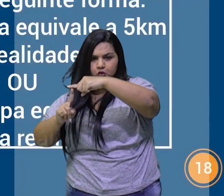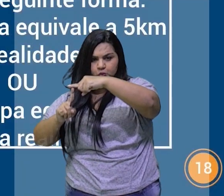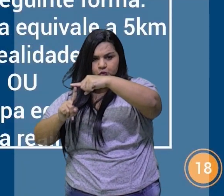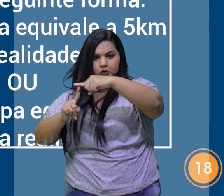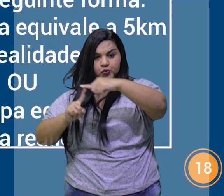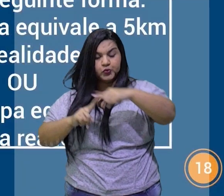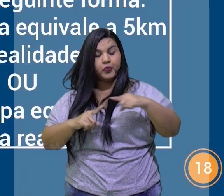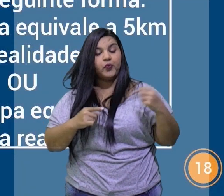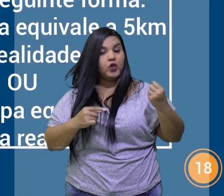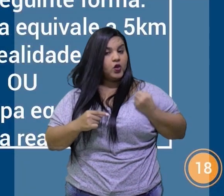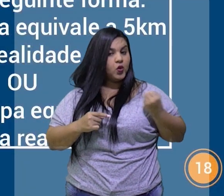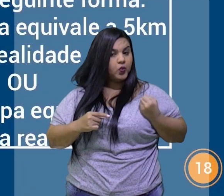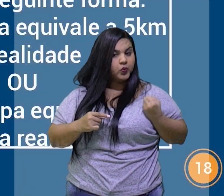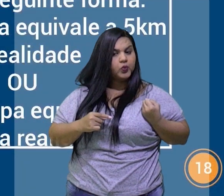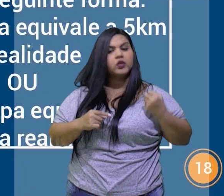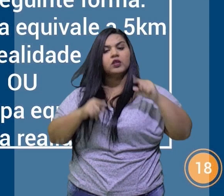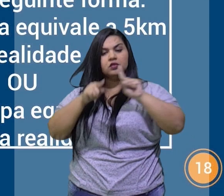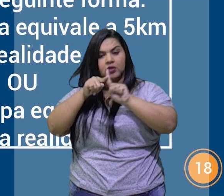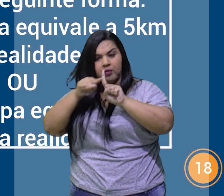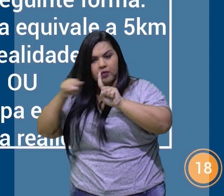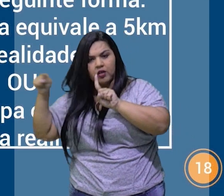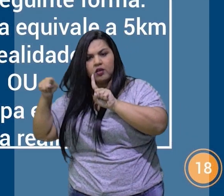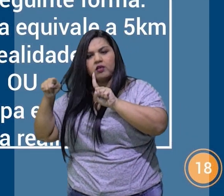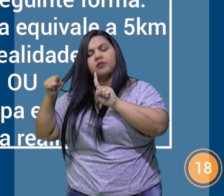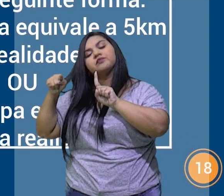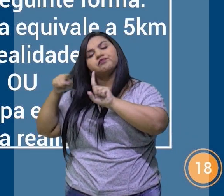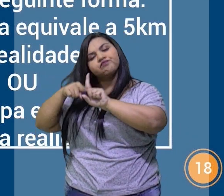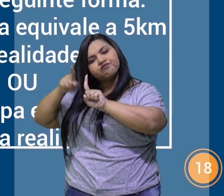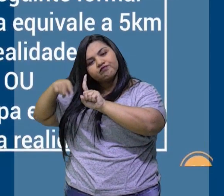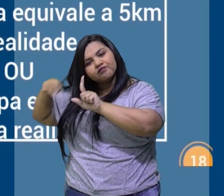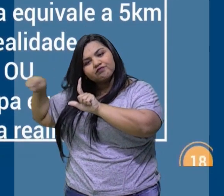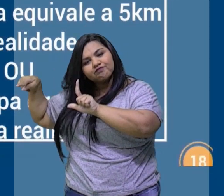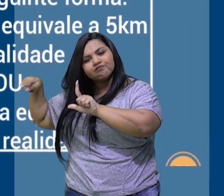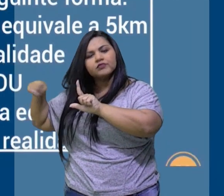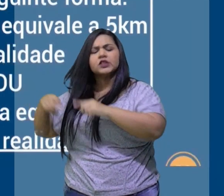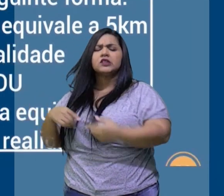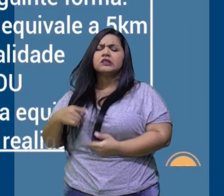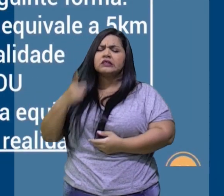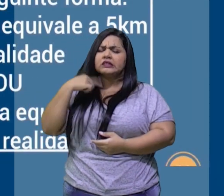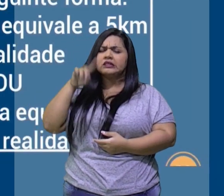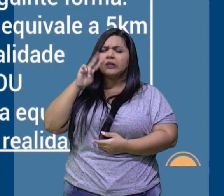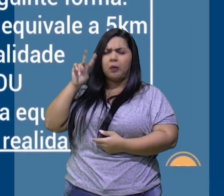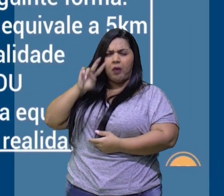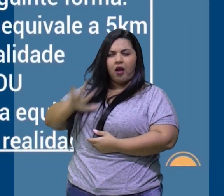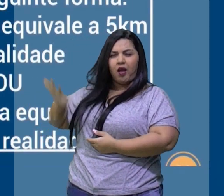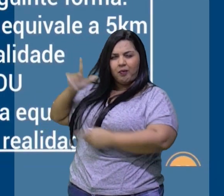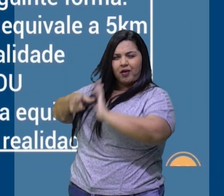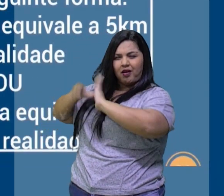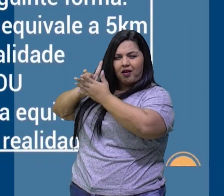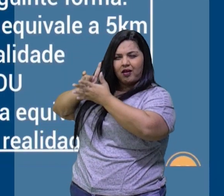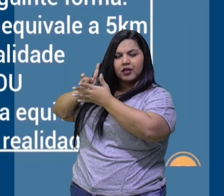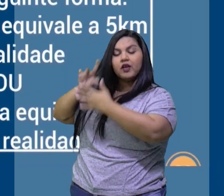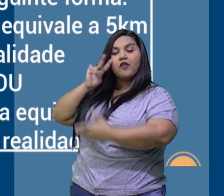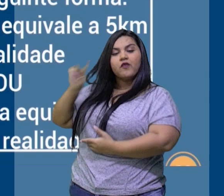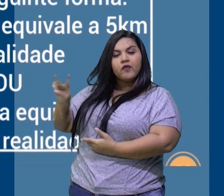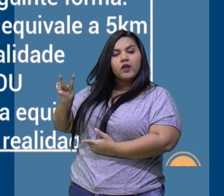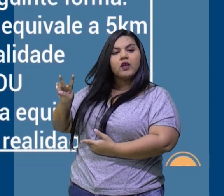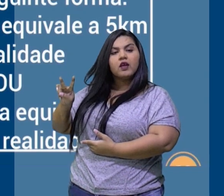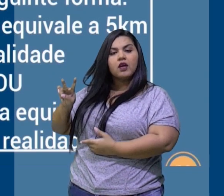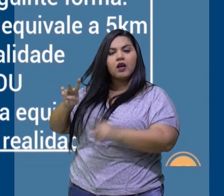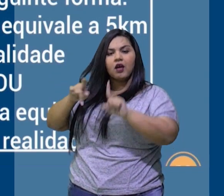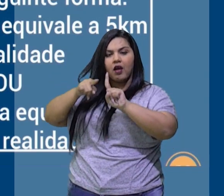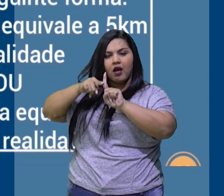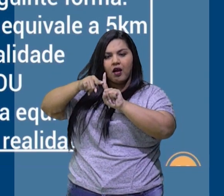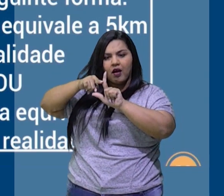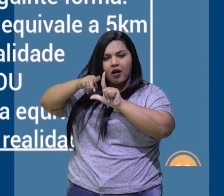escala numérica e a escala gráfica. No caso desse mapa que a gente viu anteriormente, nós vimos a escala gráfica,